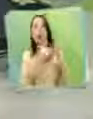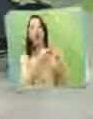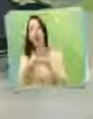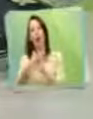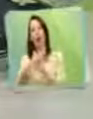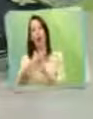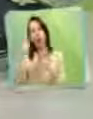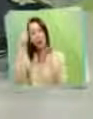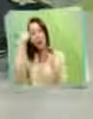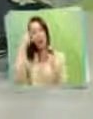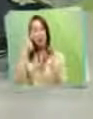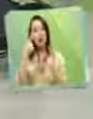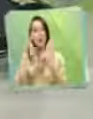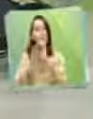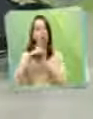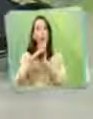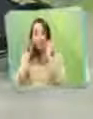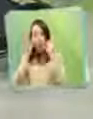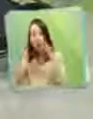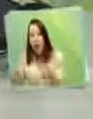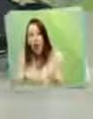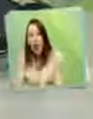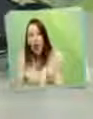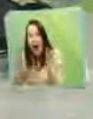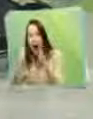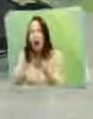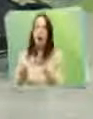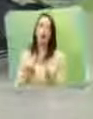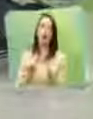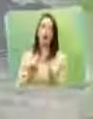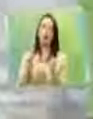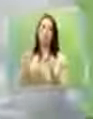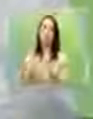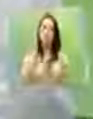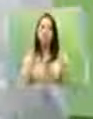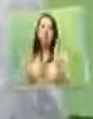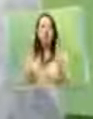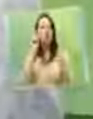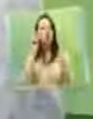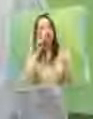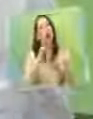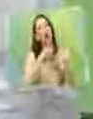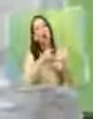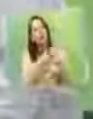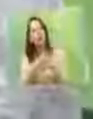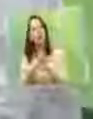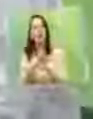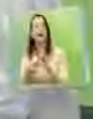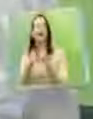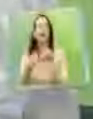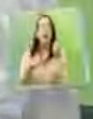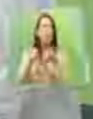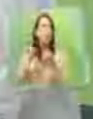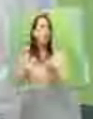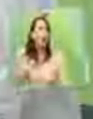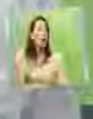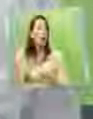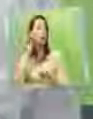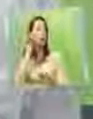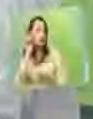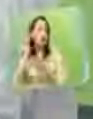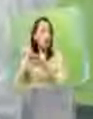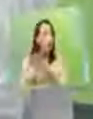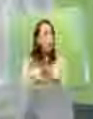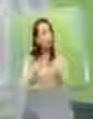contextualizar historicamente, né, essa dimensão dos direitos e das conquistas, do que está por trás deles, etc. É.